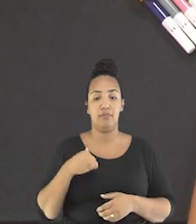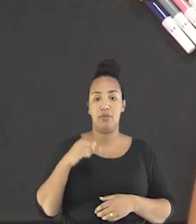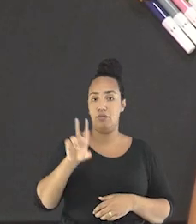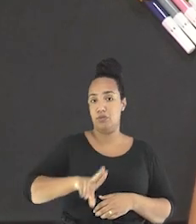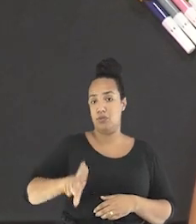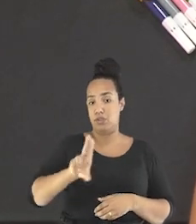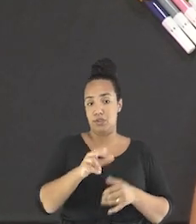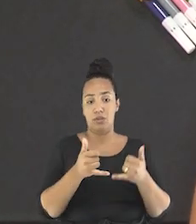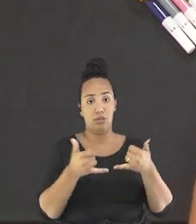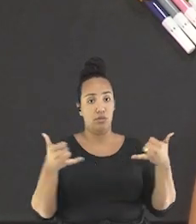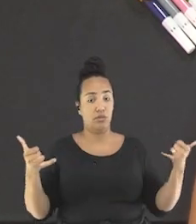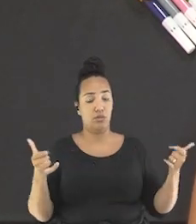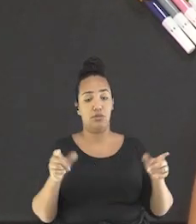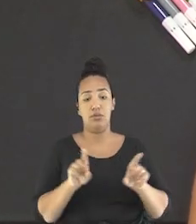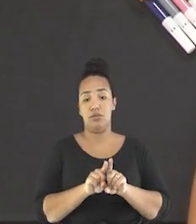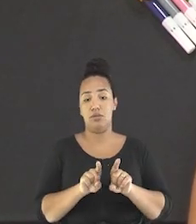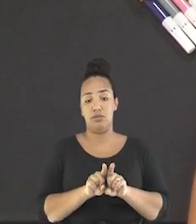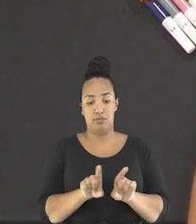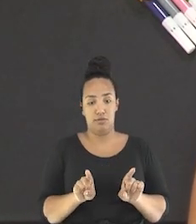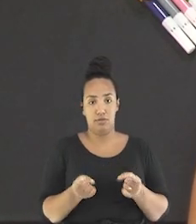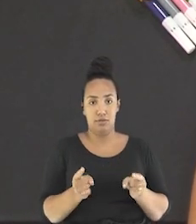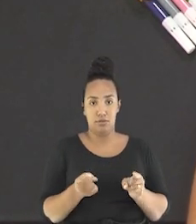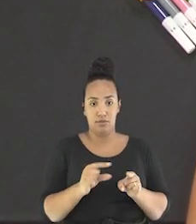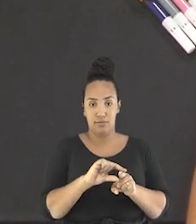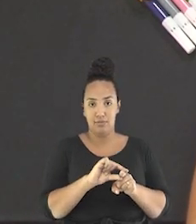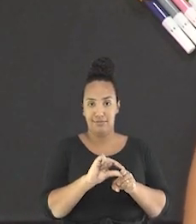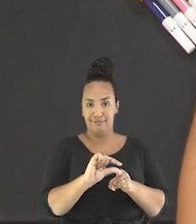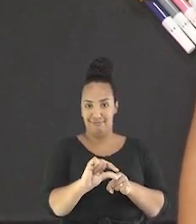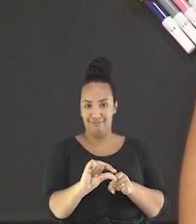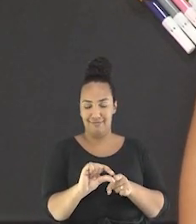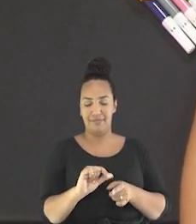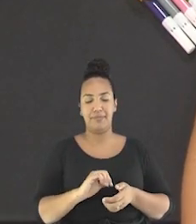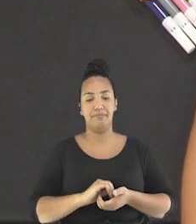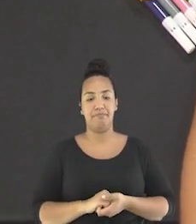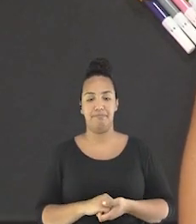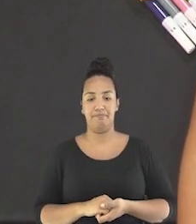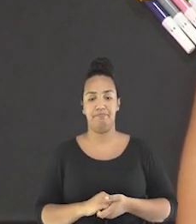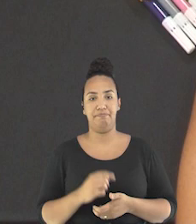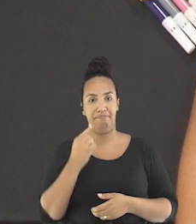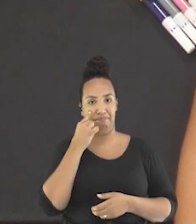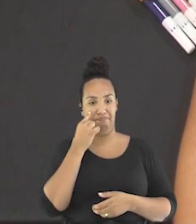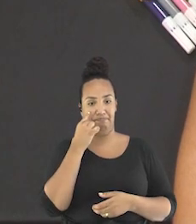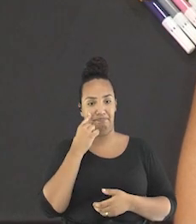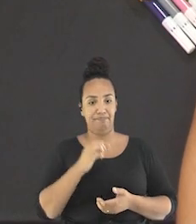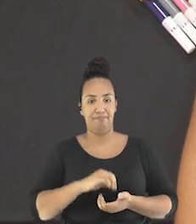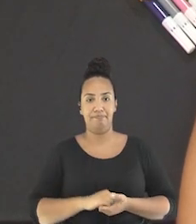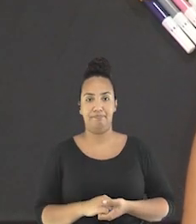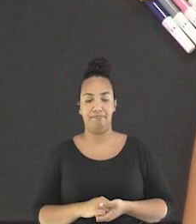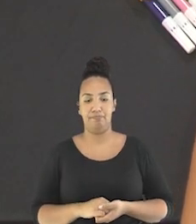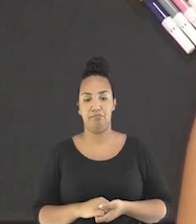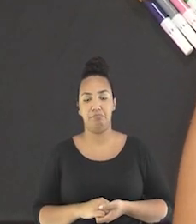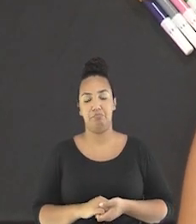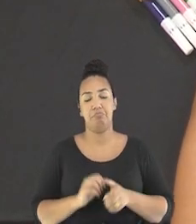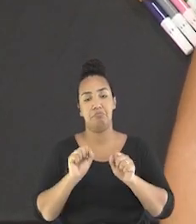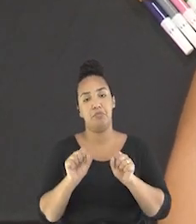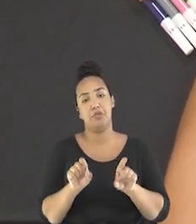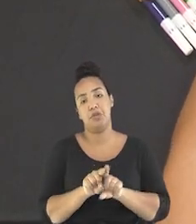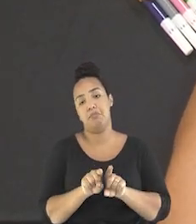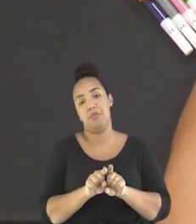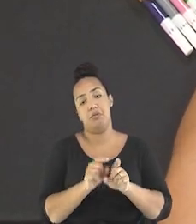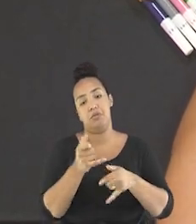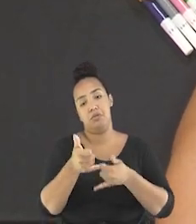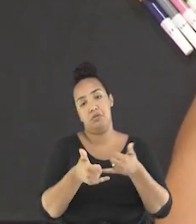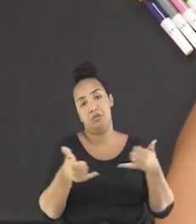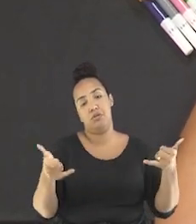Eu utilizei linha e um palitinho de churrasco, tá? Está aqui, palitinho de churrasco, linha. Pode